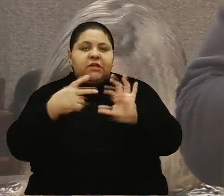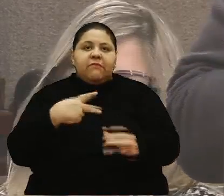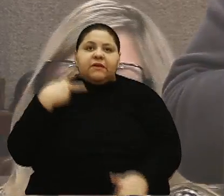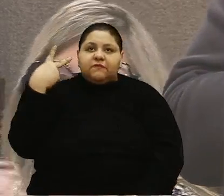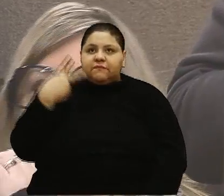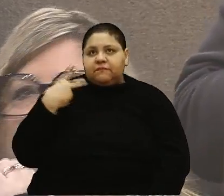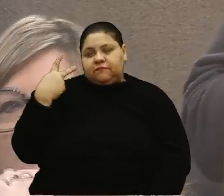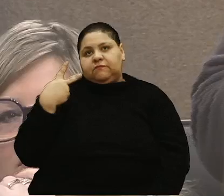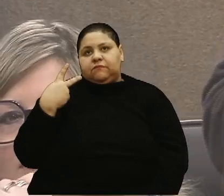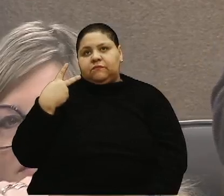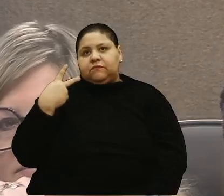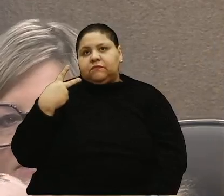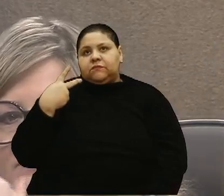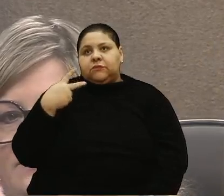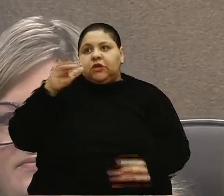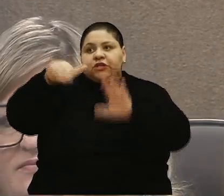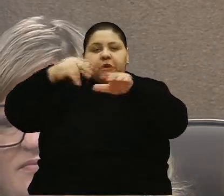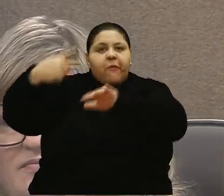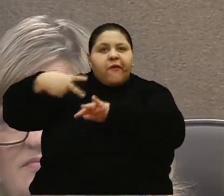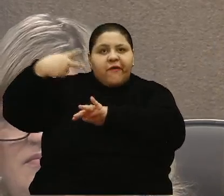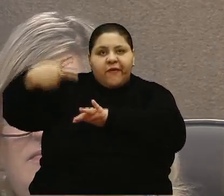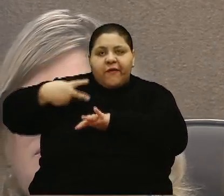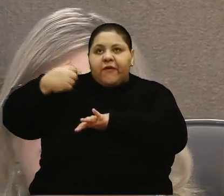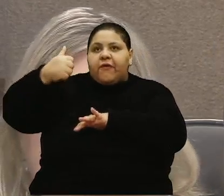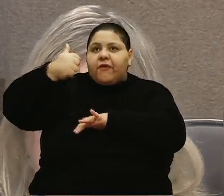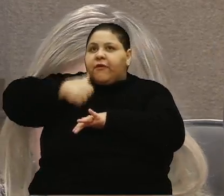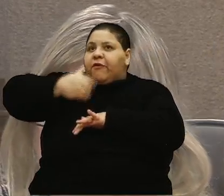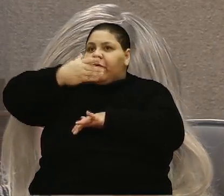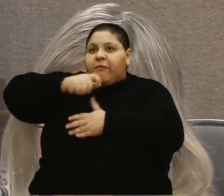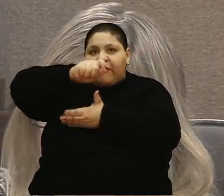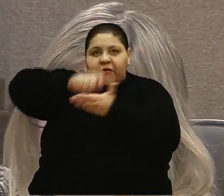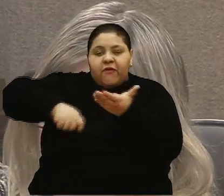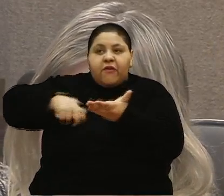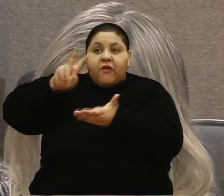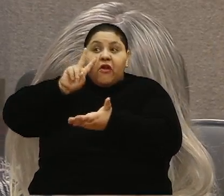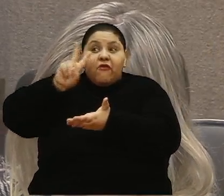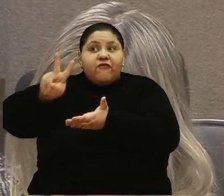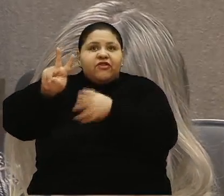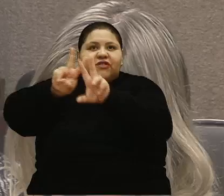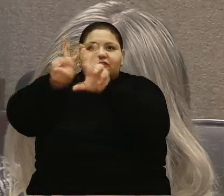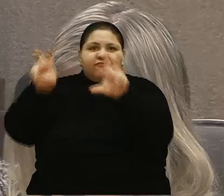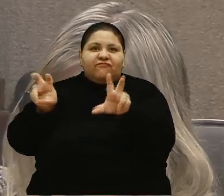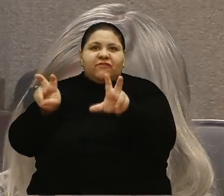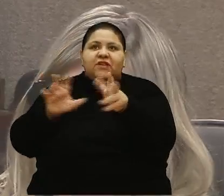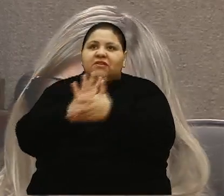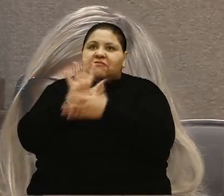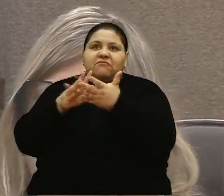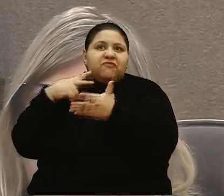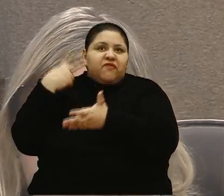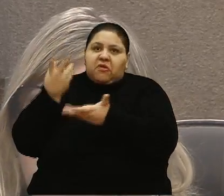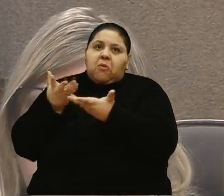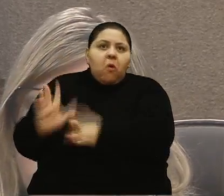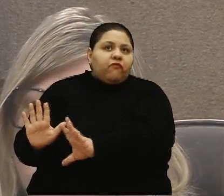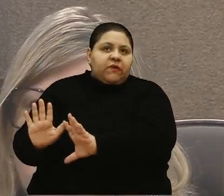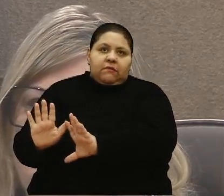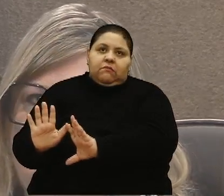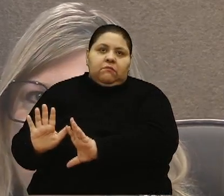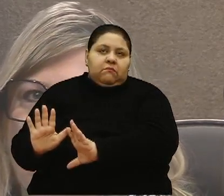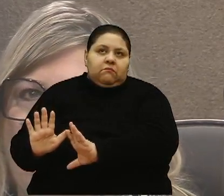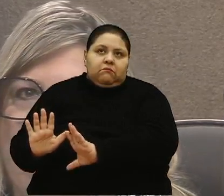vereadores, convidar os vereadores e vereadoras para assinar. E eu vejo que esse tema, nenhum vereador será contra,